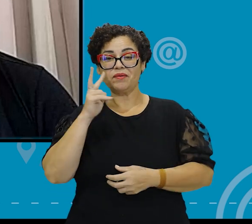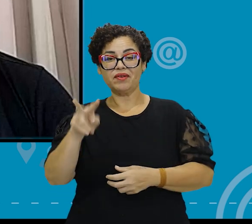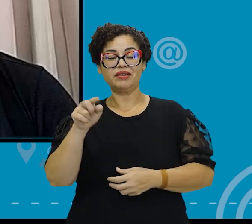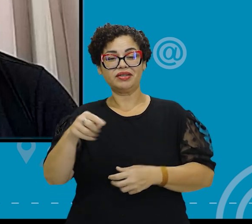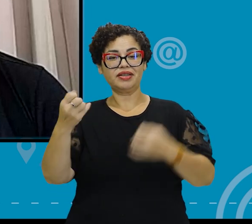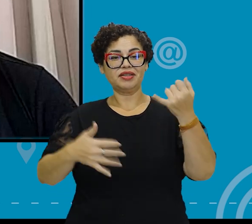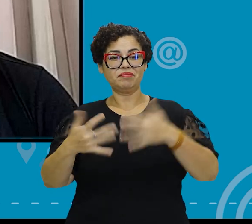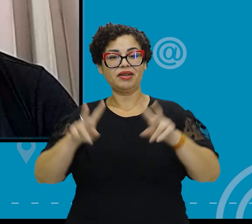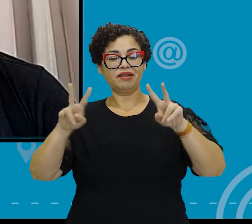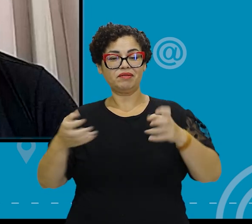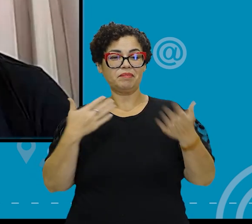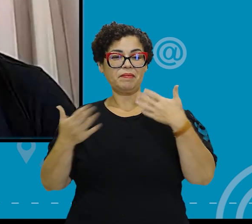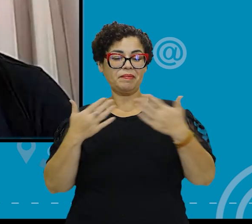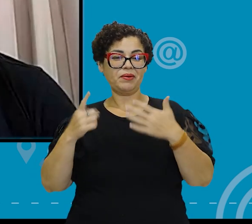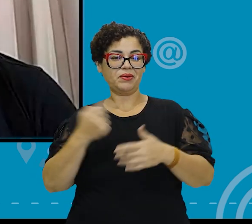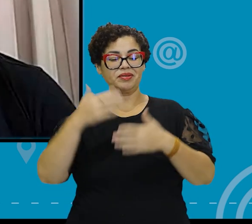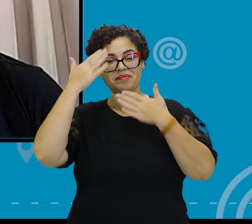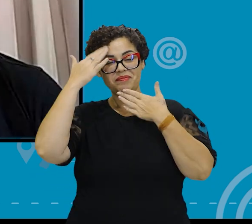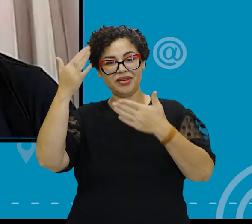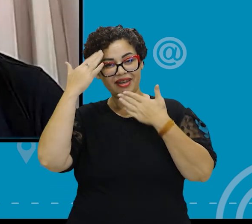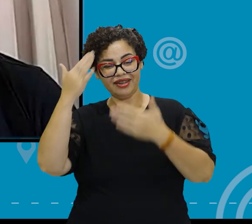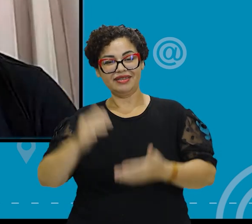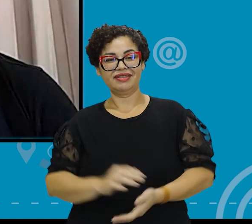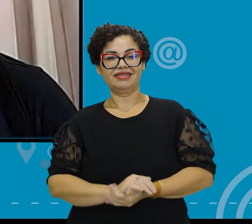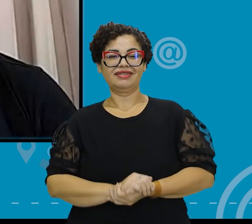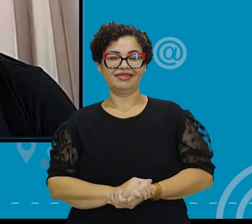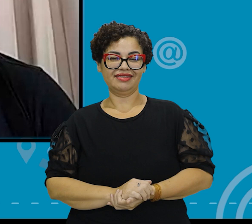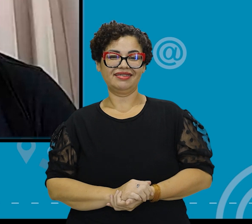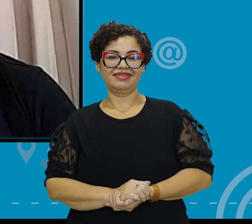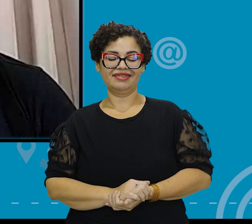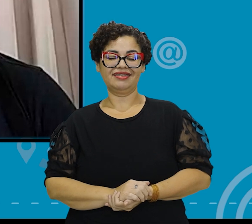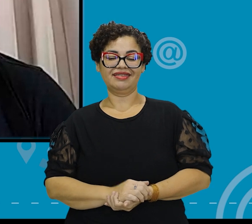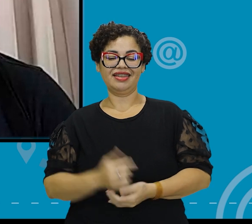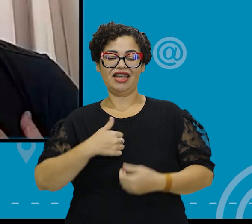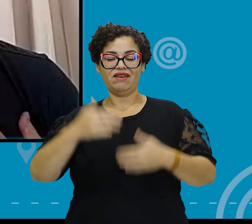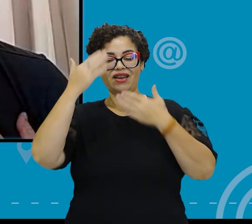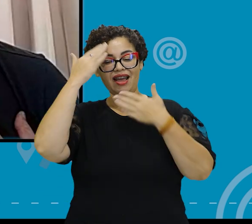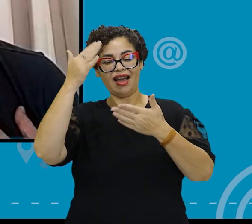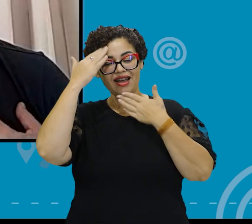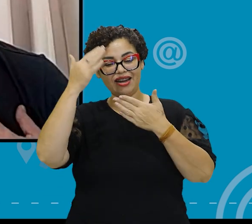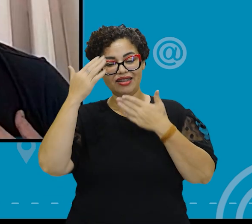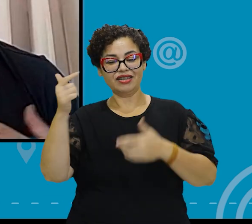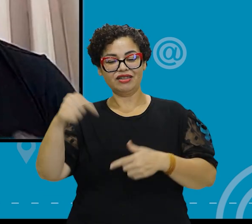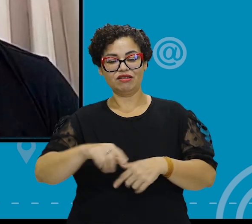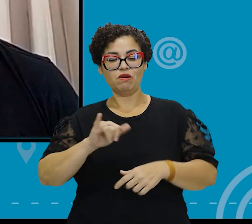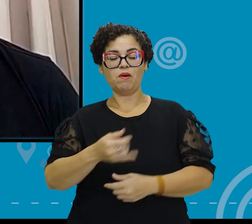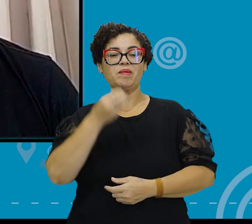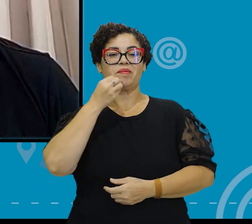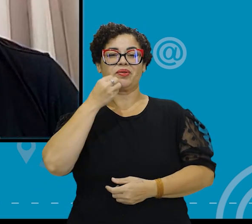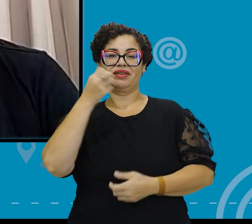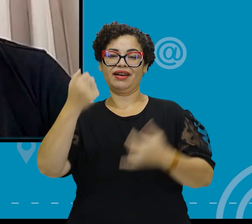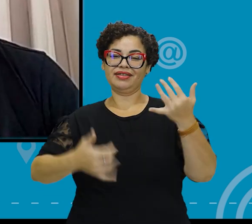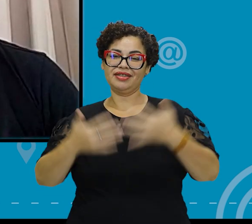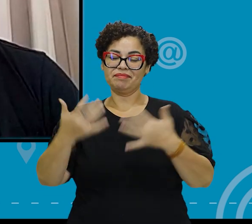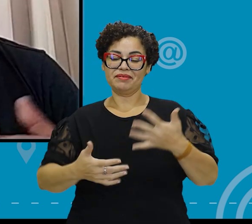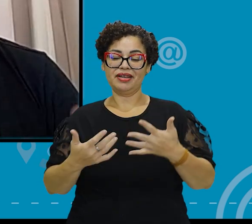ter falando aqui com a gente. Obrigada mais uma vez. Eu que agradeço, tá, pela